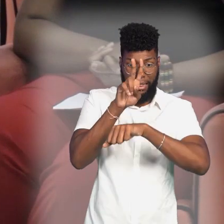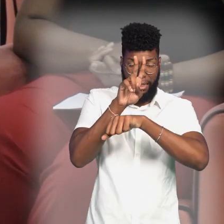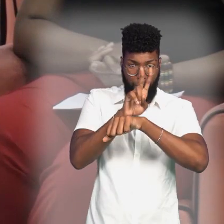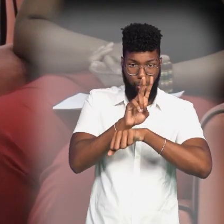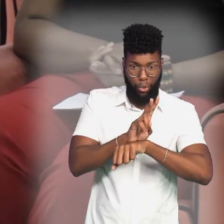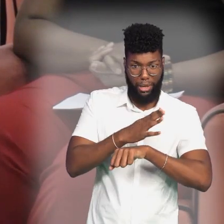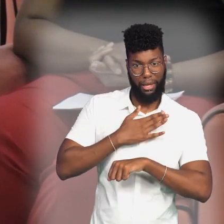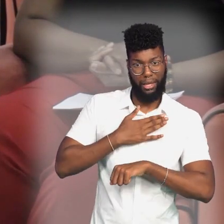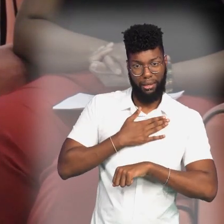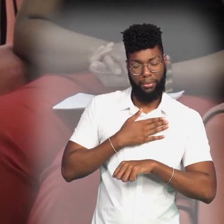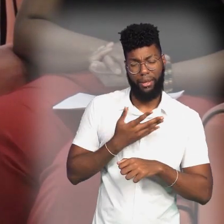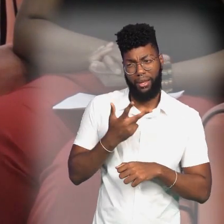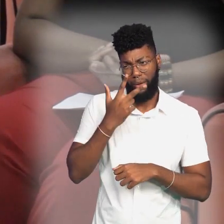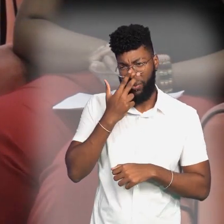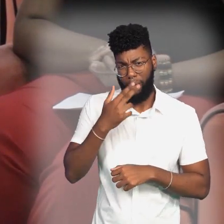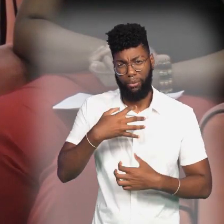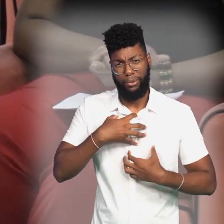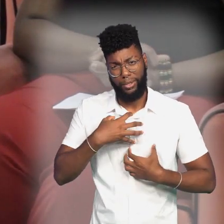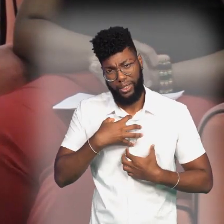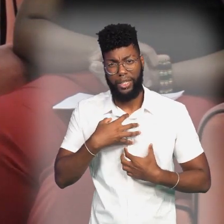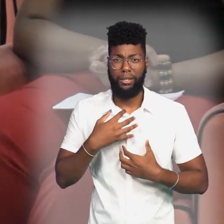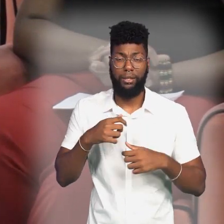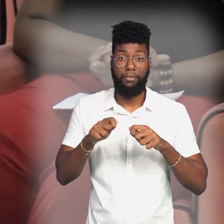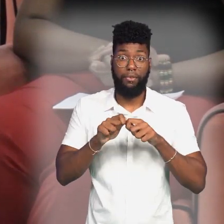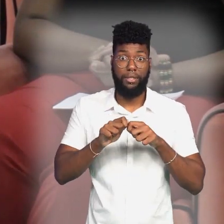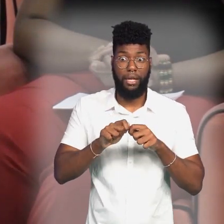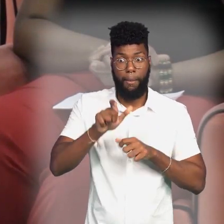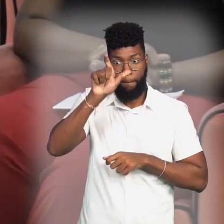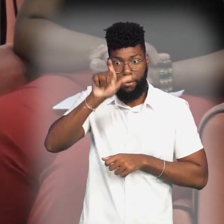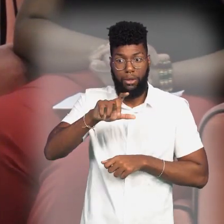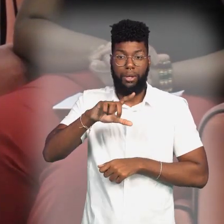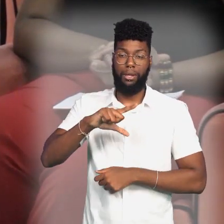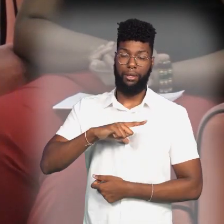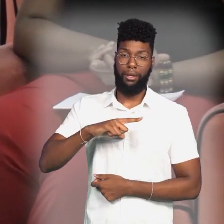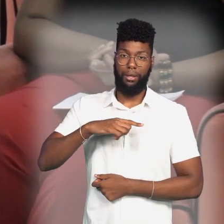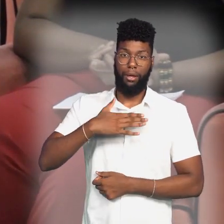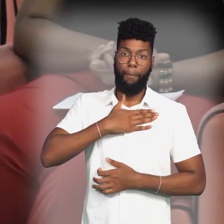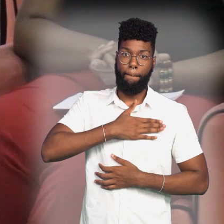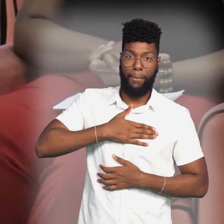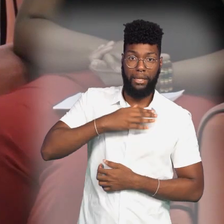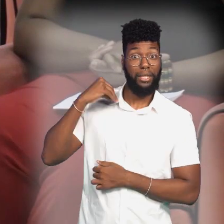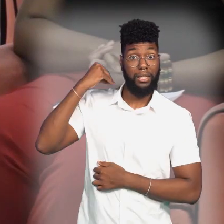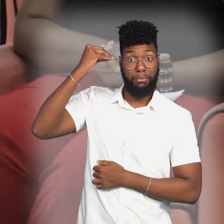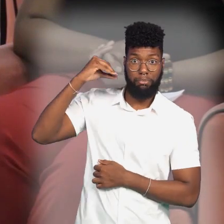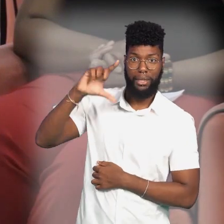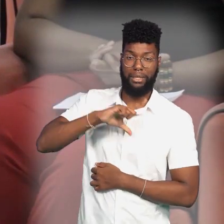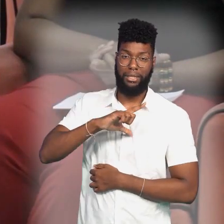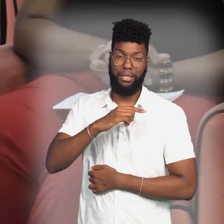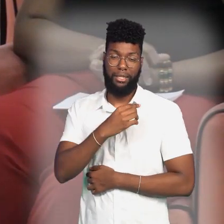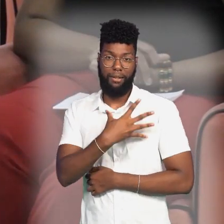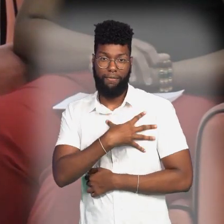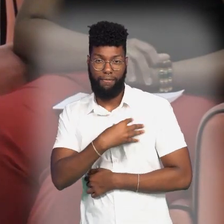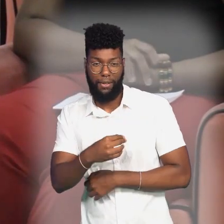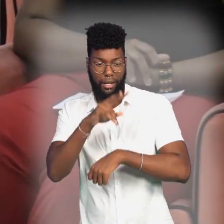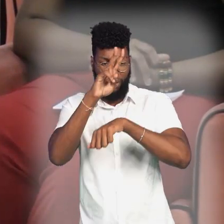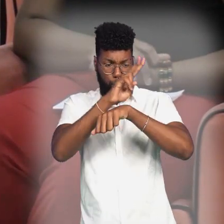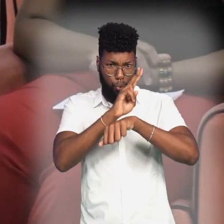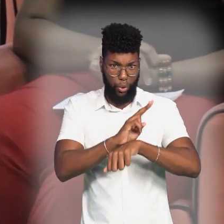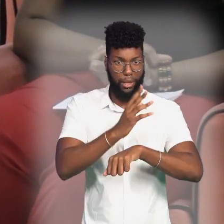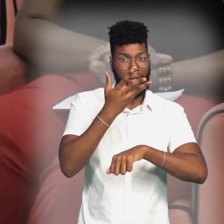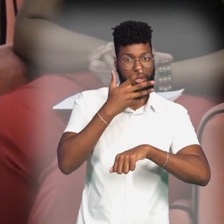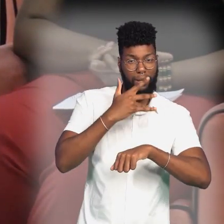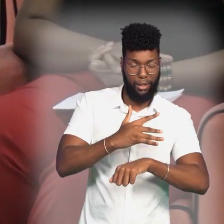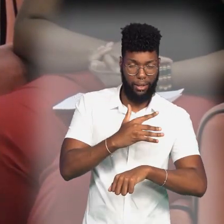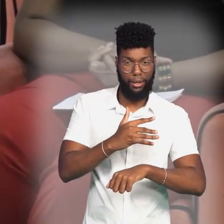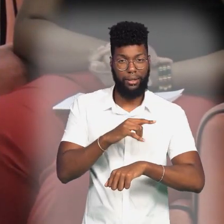de fazer que a pessoa tenha também o prazer de ter filho, de cuidar. E ele é responsável.